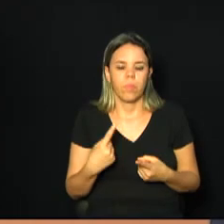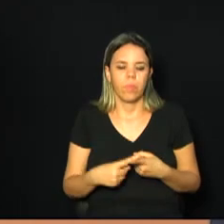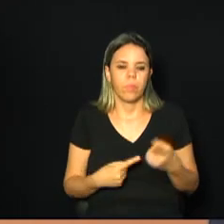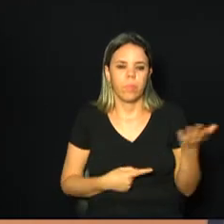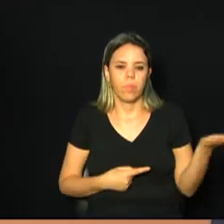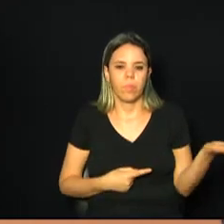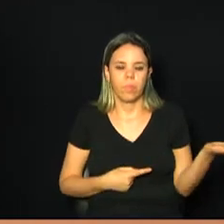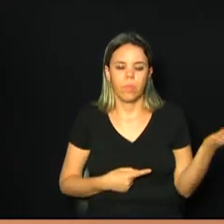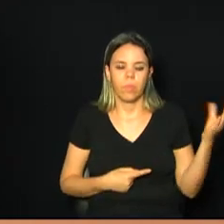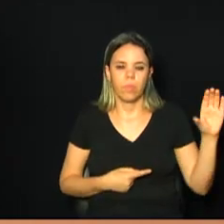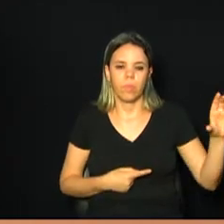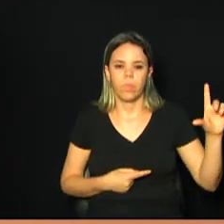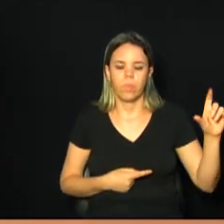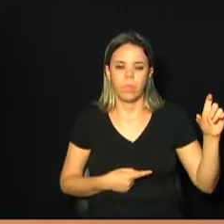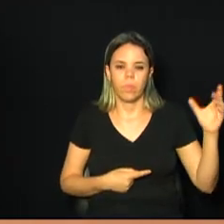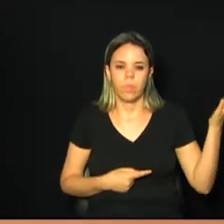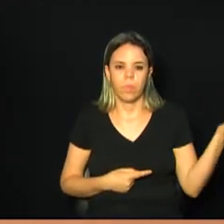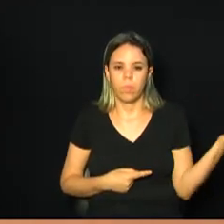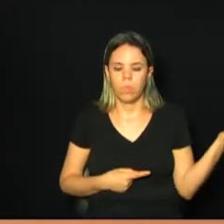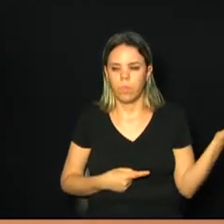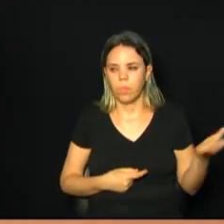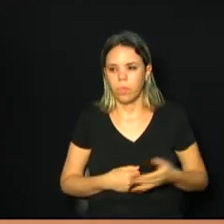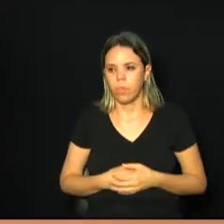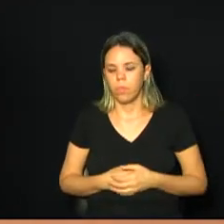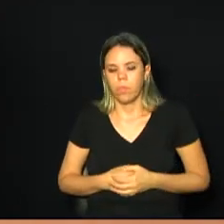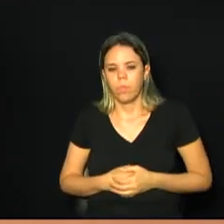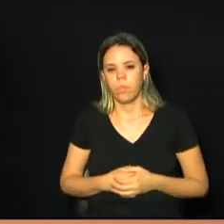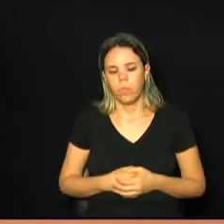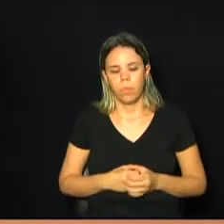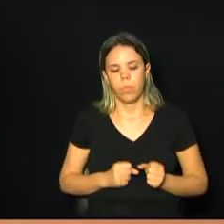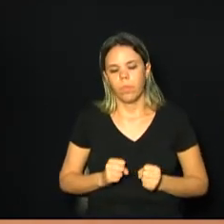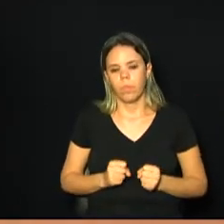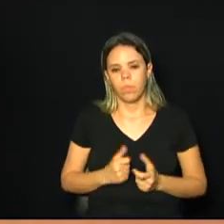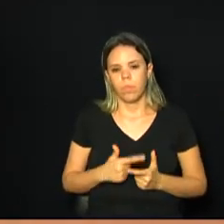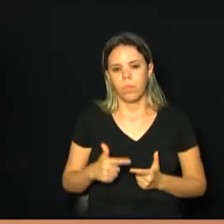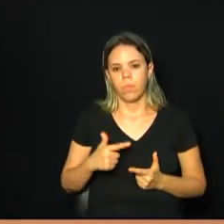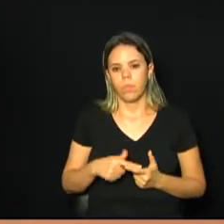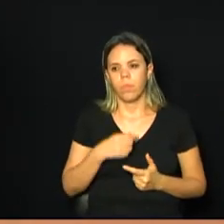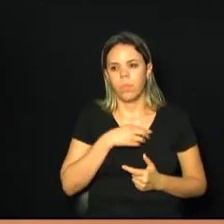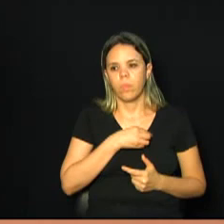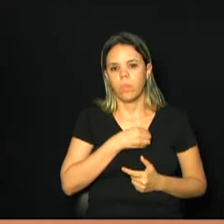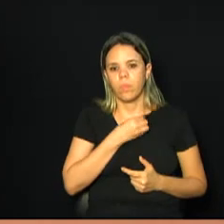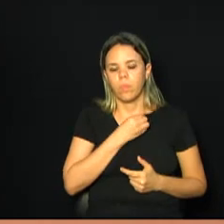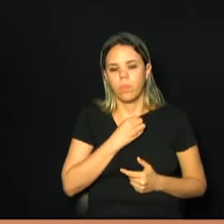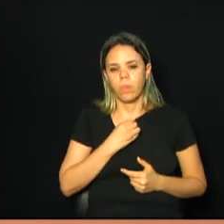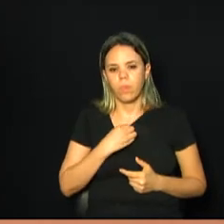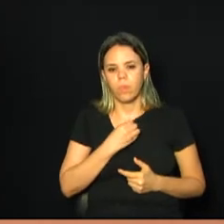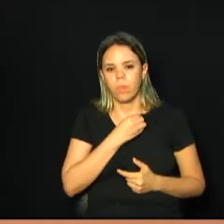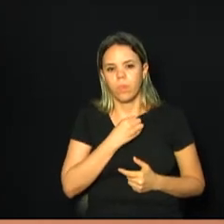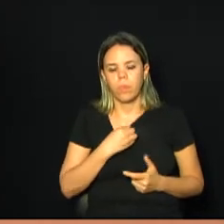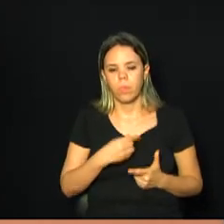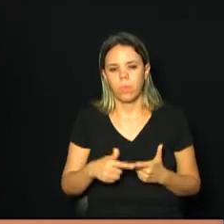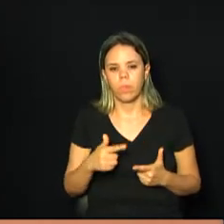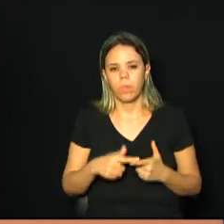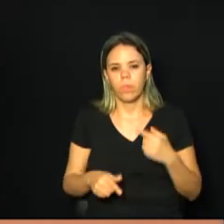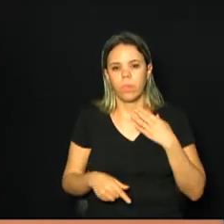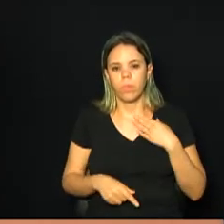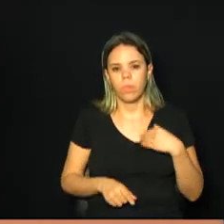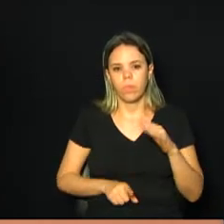que nós postamos essa foto também, que pode ser um grande problema. Mas a minha